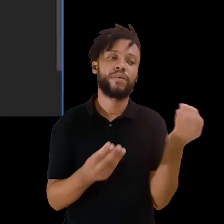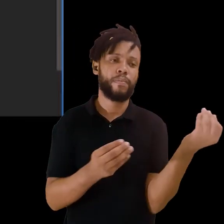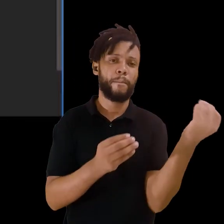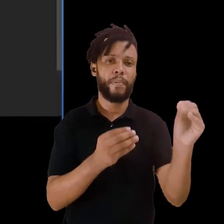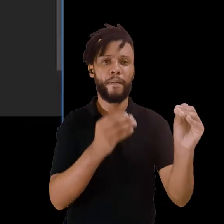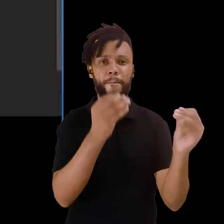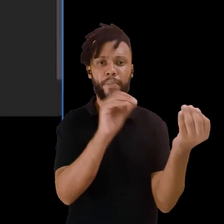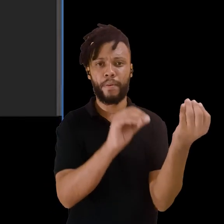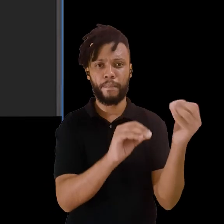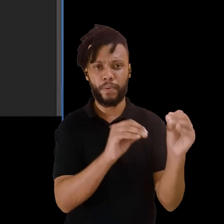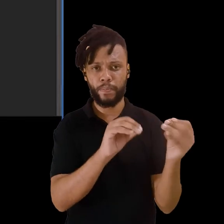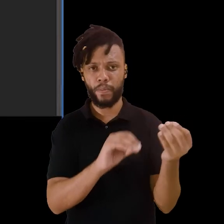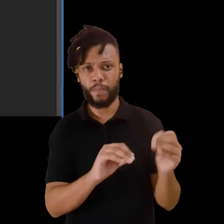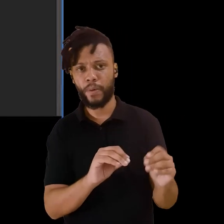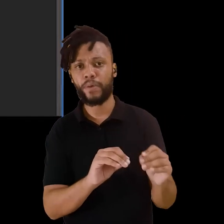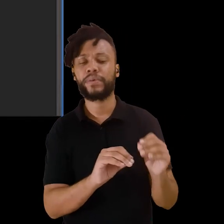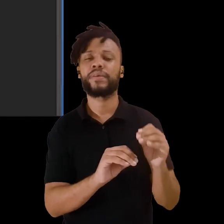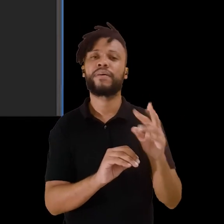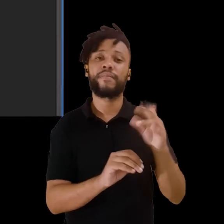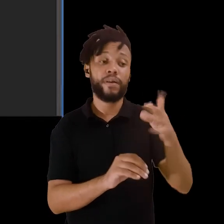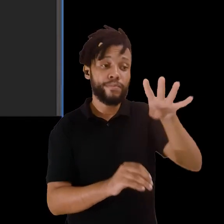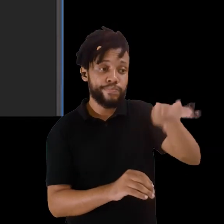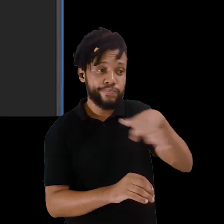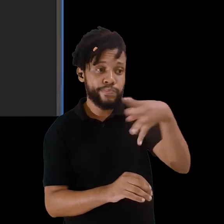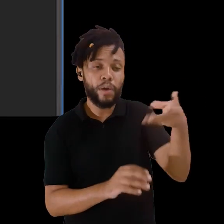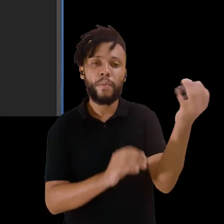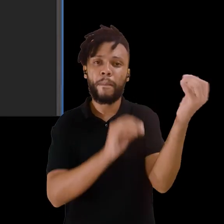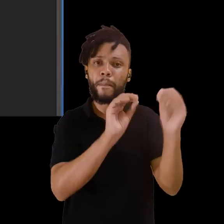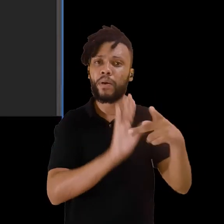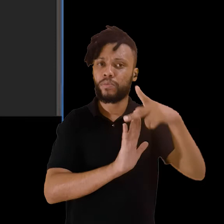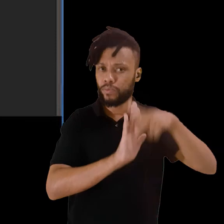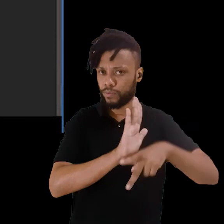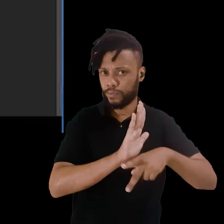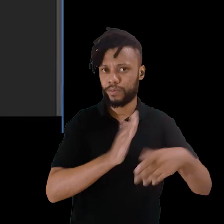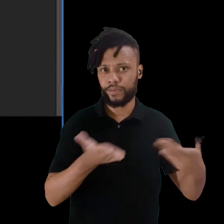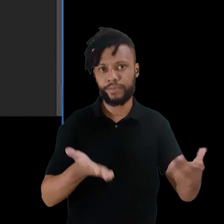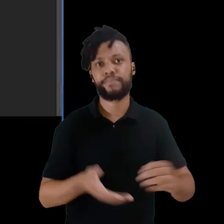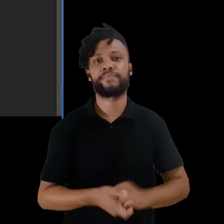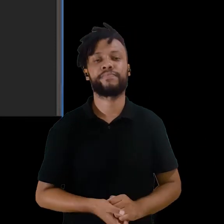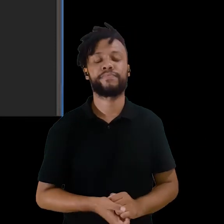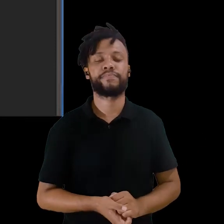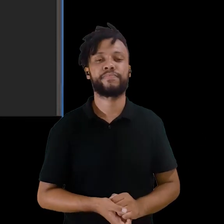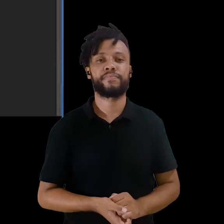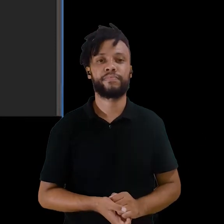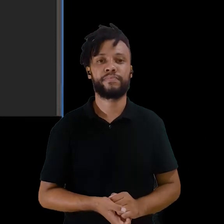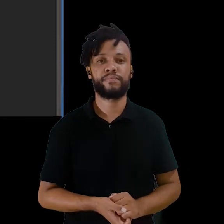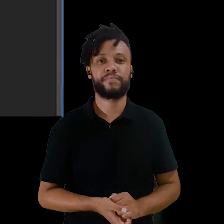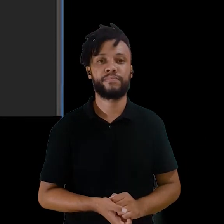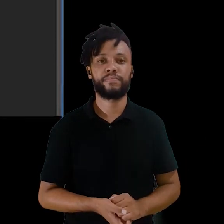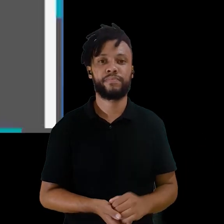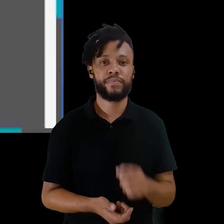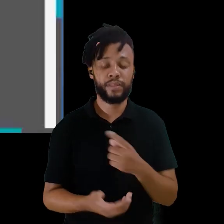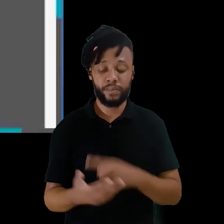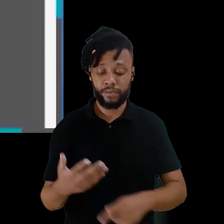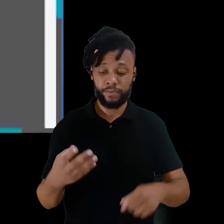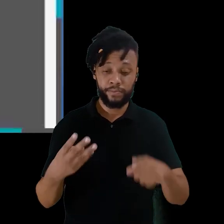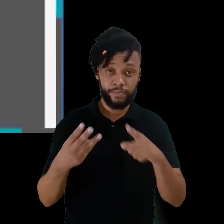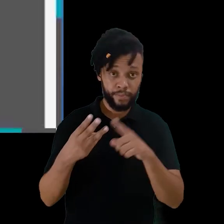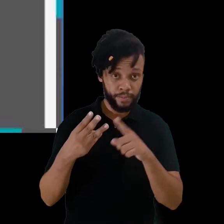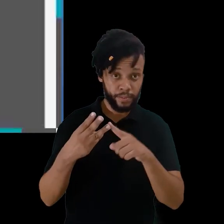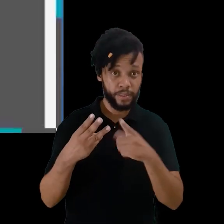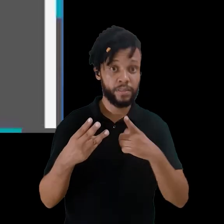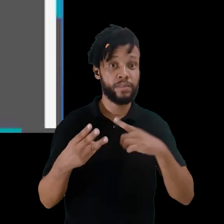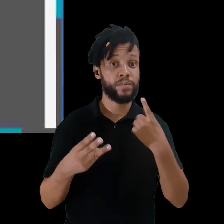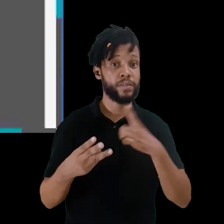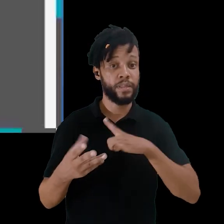você também vai anexar lá no formulário de preenchimento do projeto. Para cá, para baixo, a gente